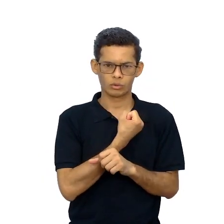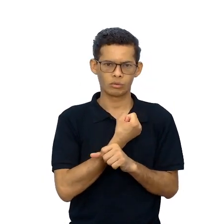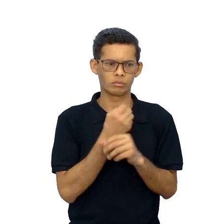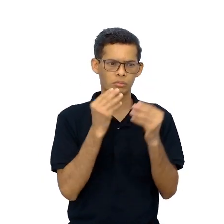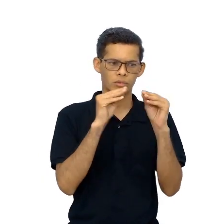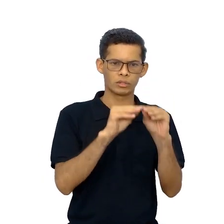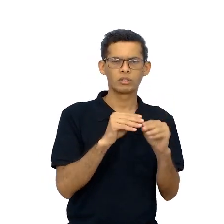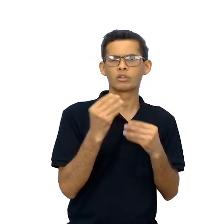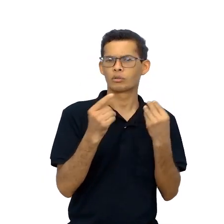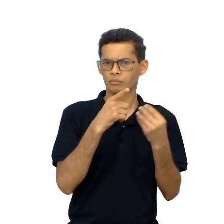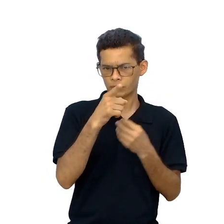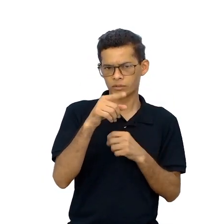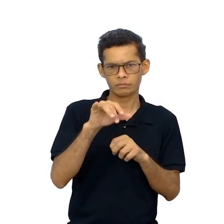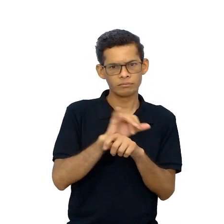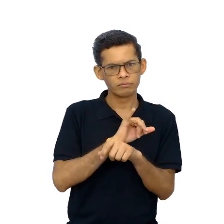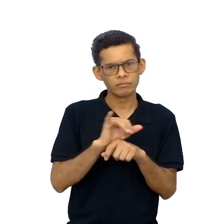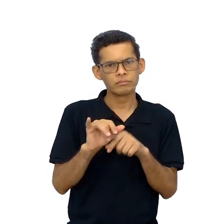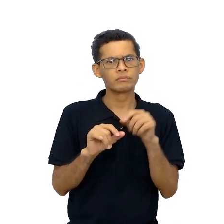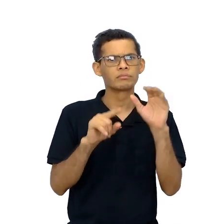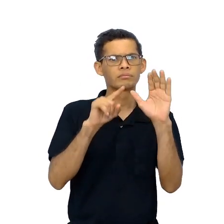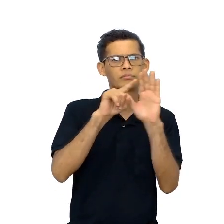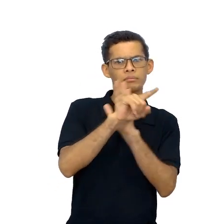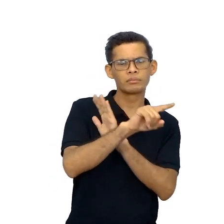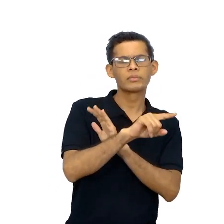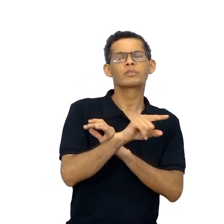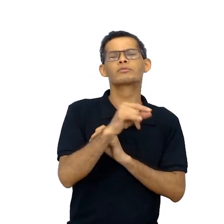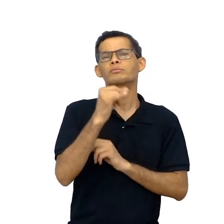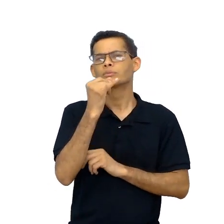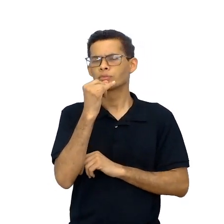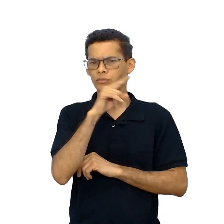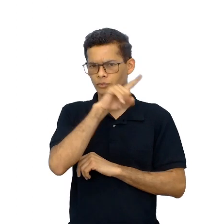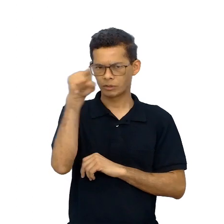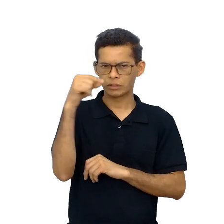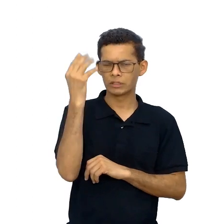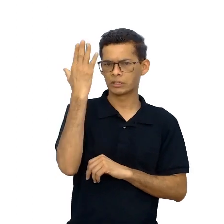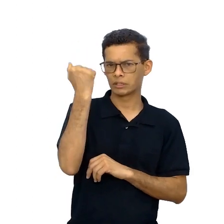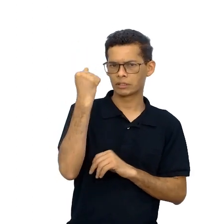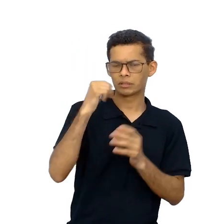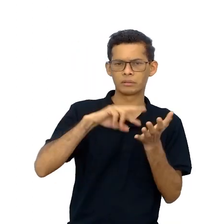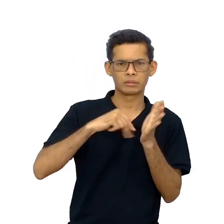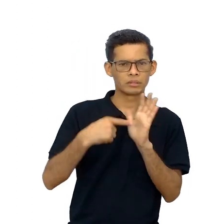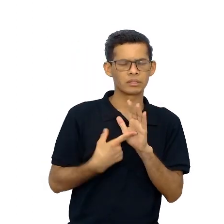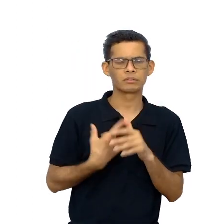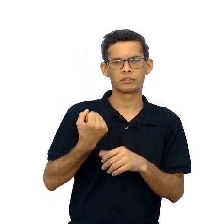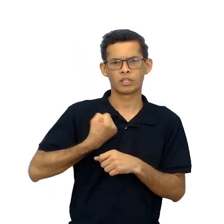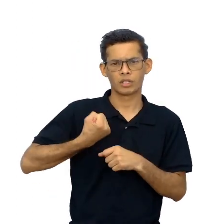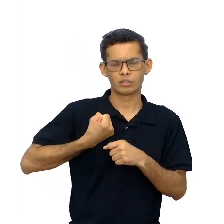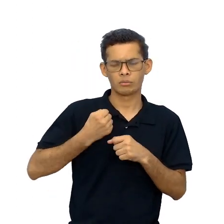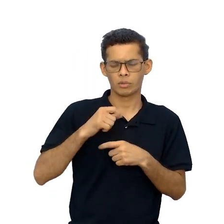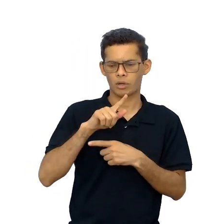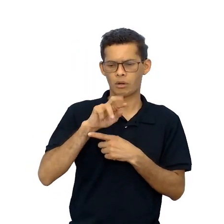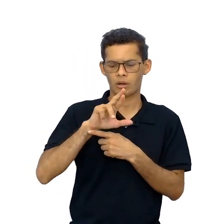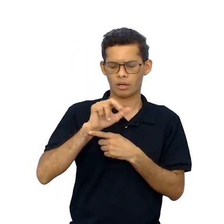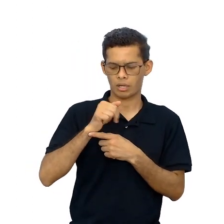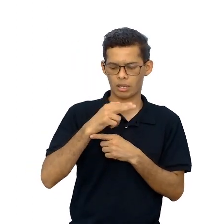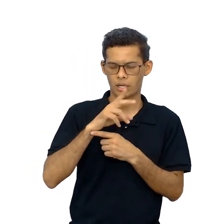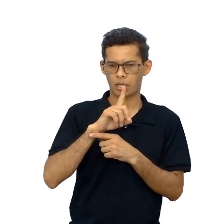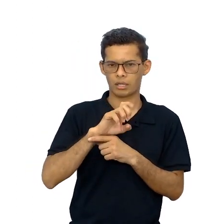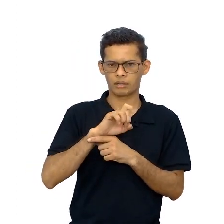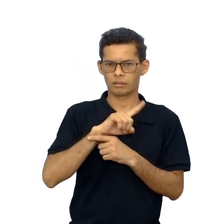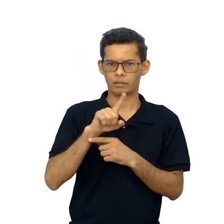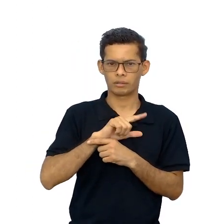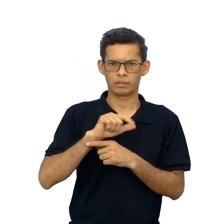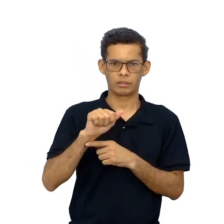proporcionais, né, conversar se o estudante sabe o que é uma grandeza, o que eles entendem por proporcionalidade, perguntar